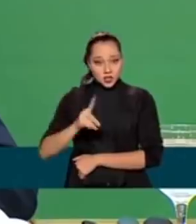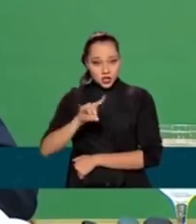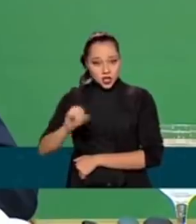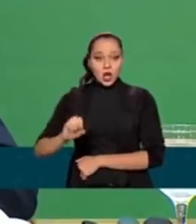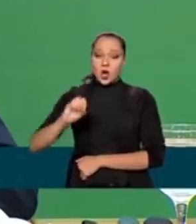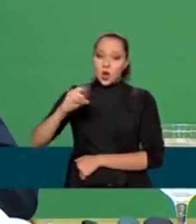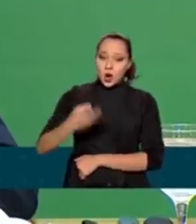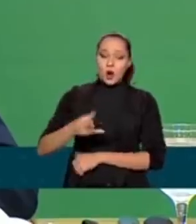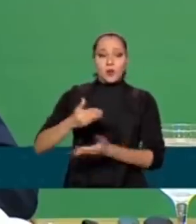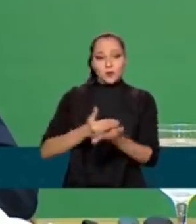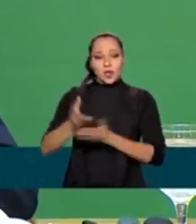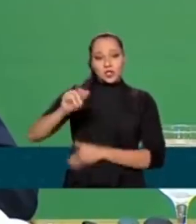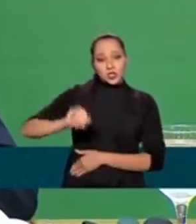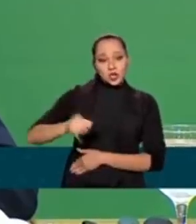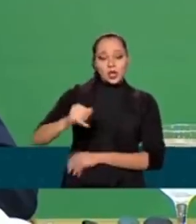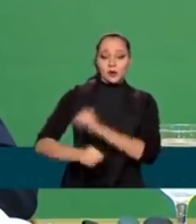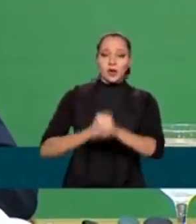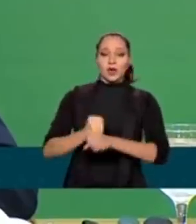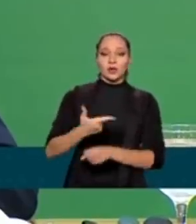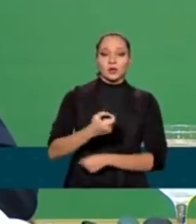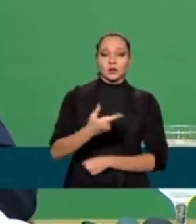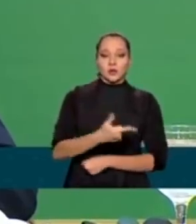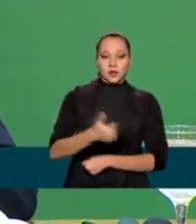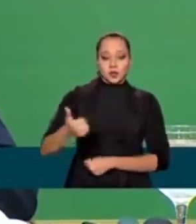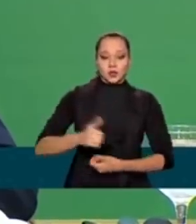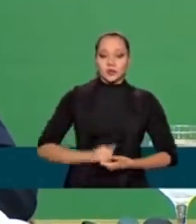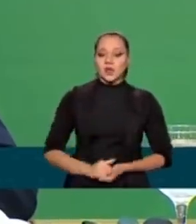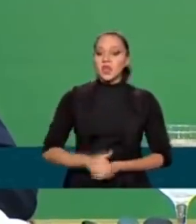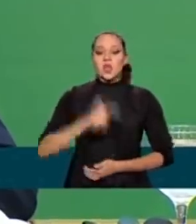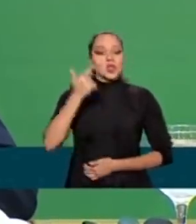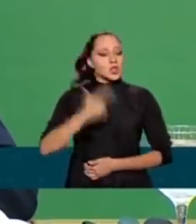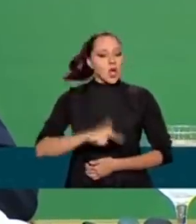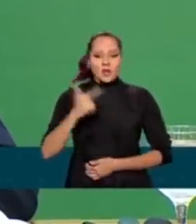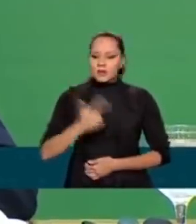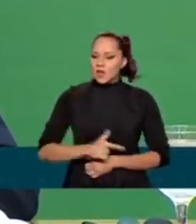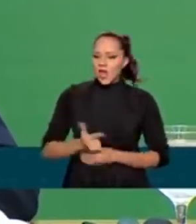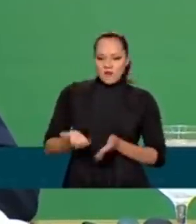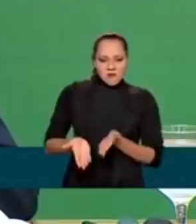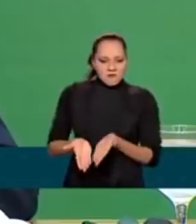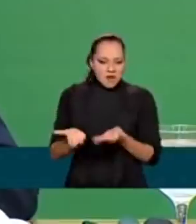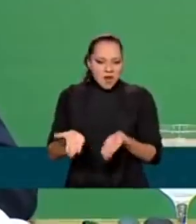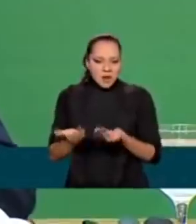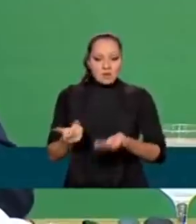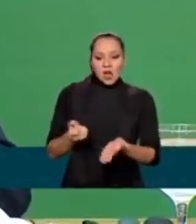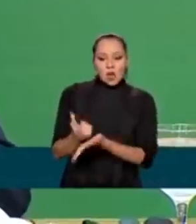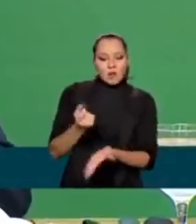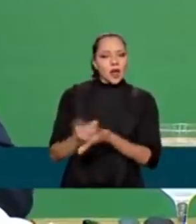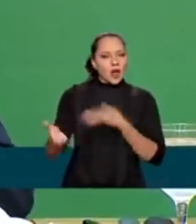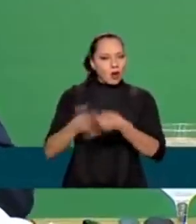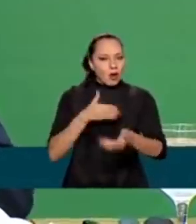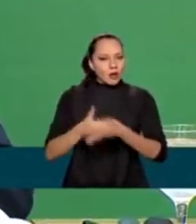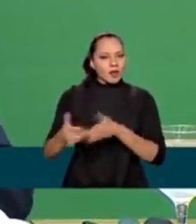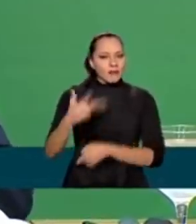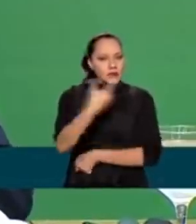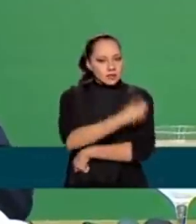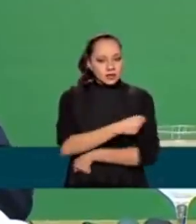ou a partir de janeiro de 2021. Jamais houve favorecimento para aquisição de qualquer vacina.